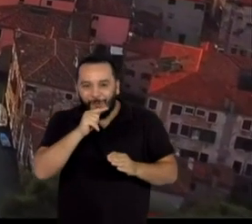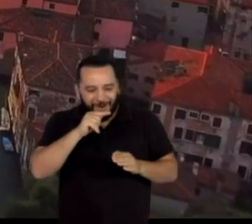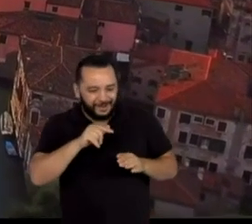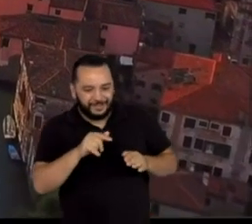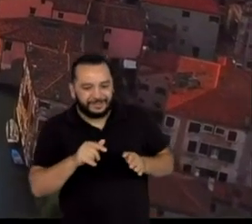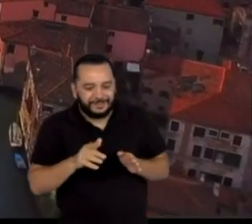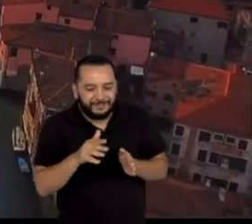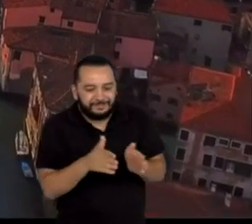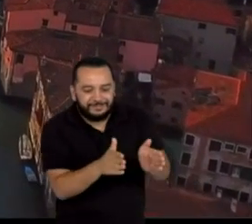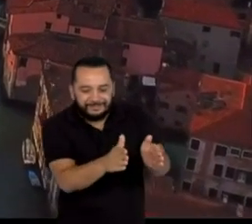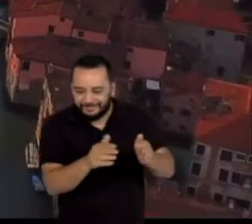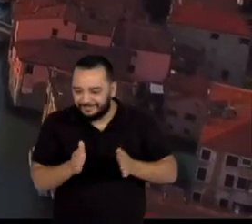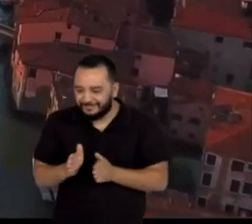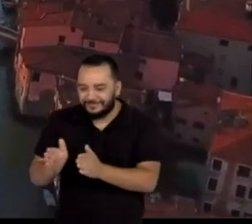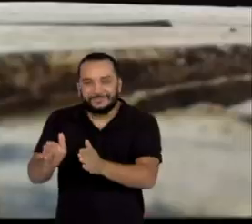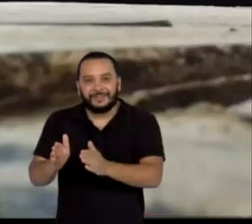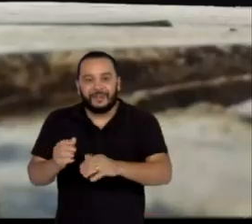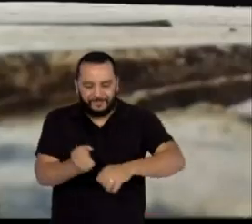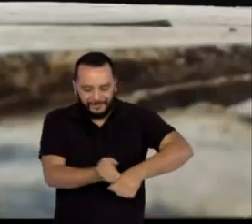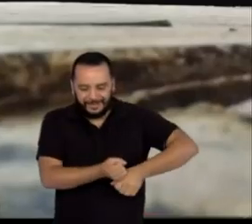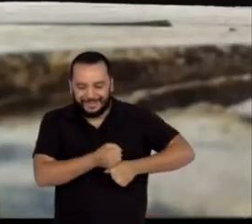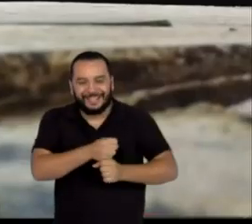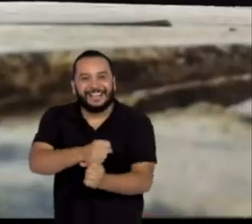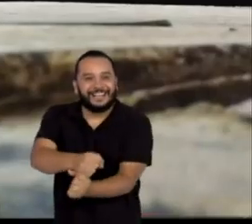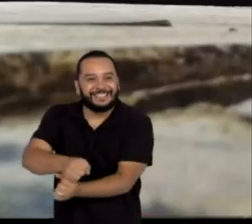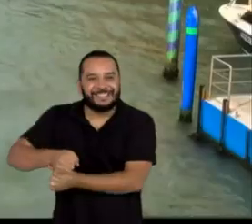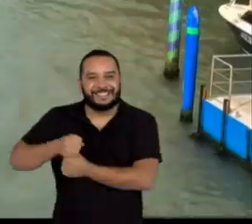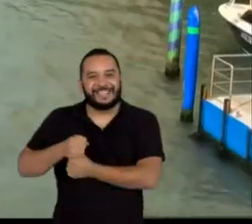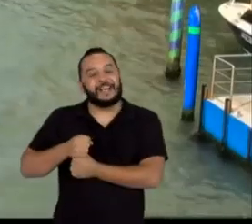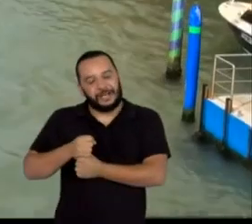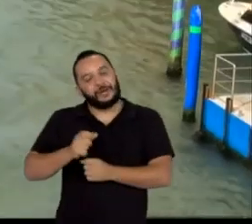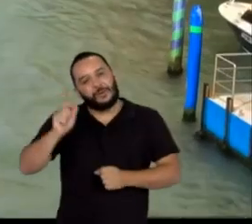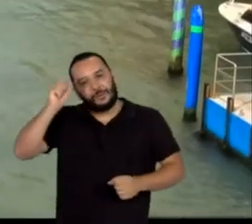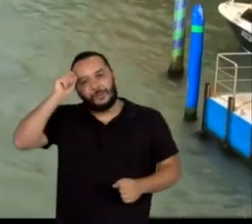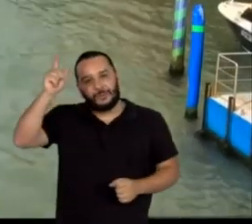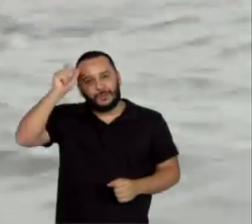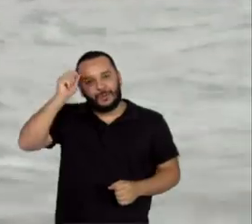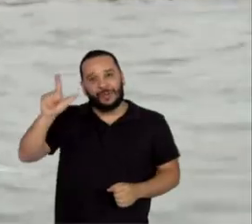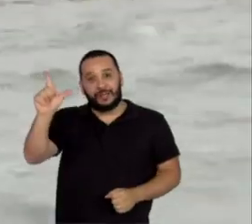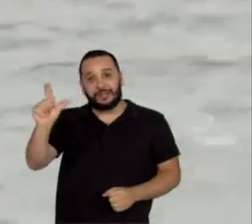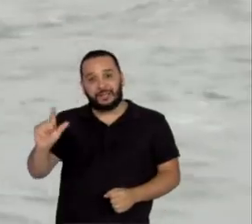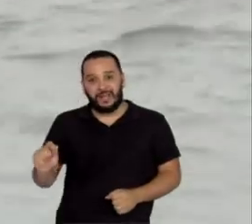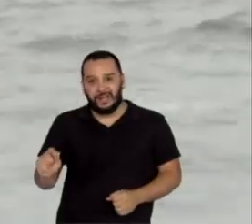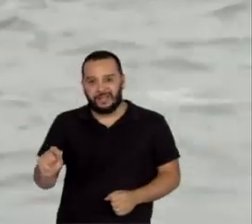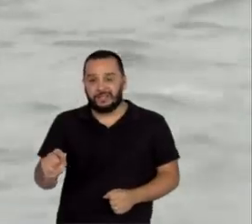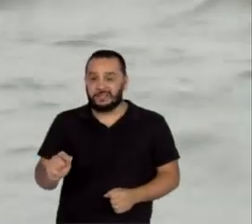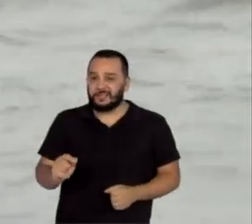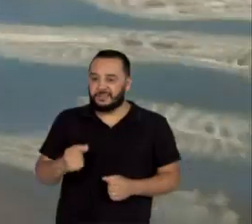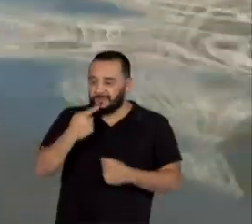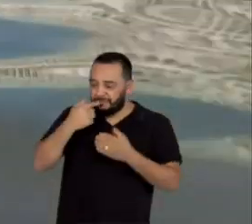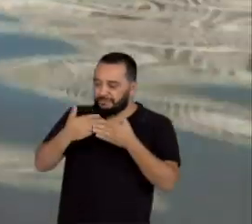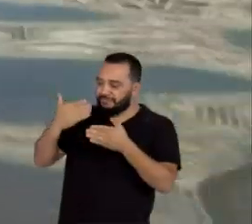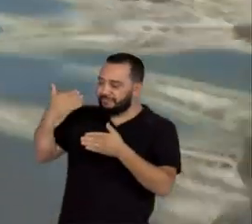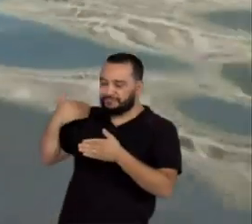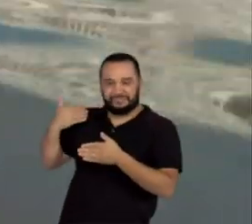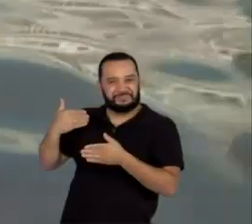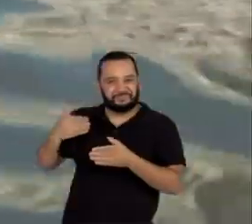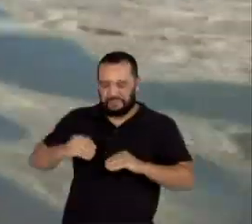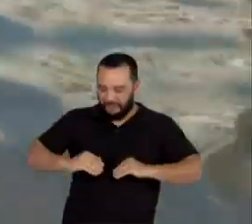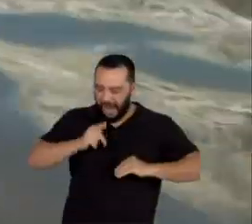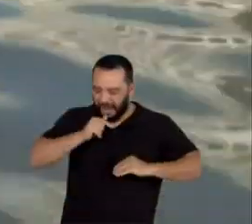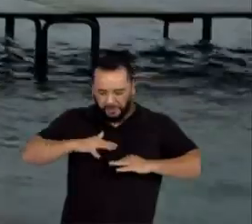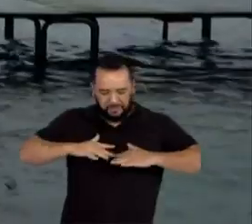Veneza, um dos principais centros de cultura e turismo na Itália, se recupera da pior inundação em mais de